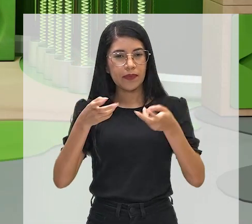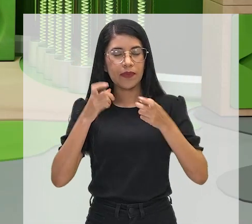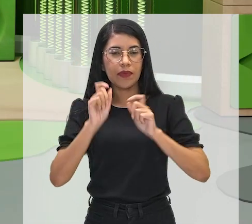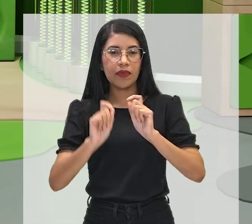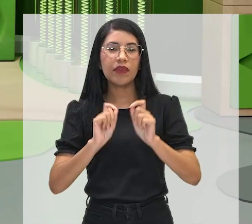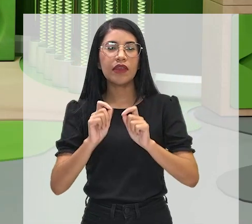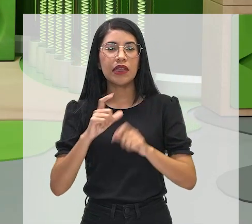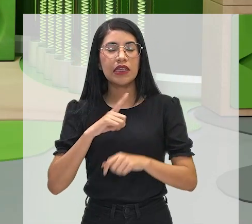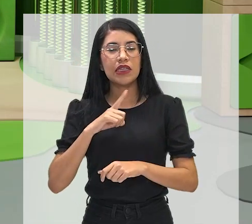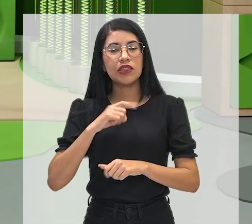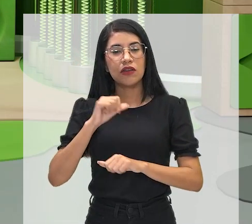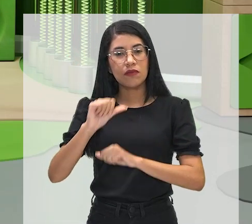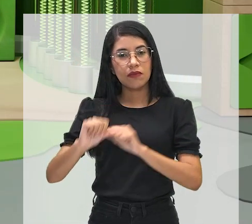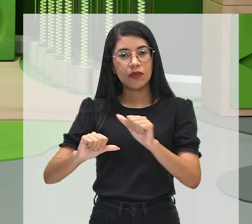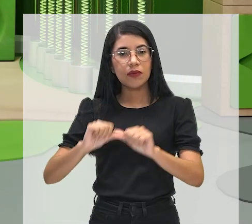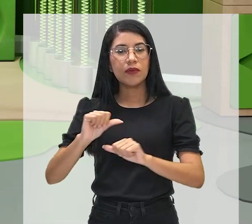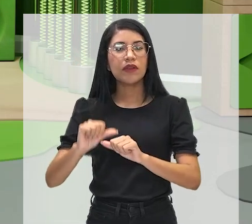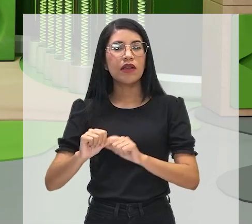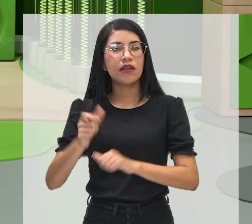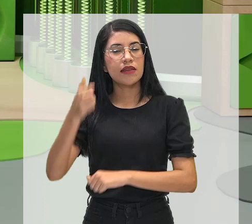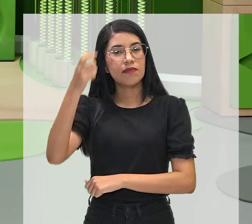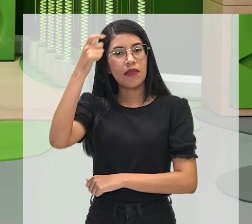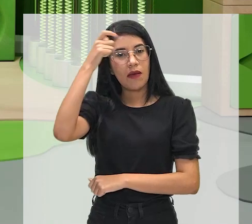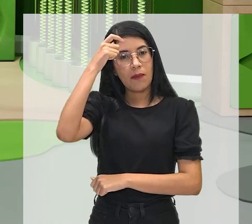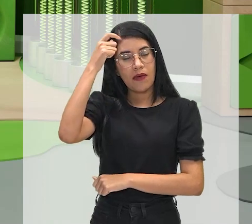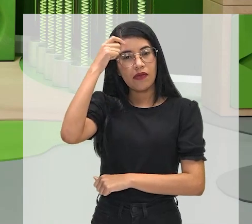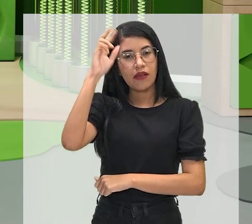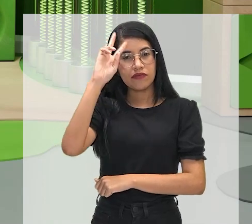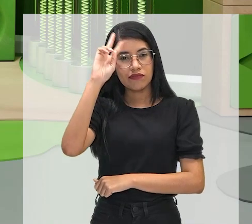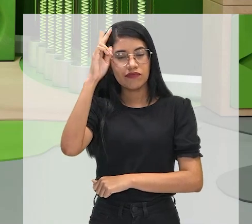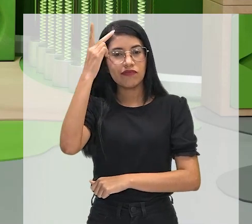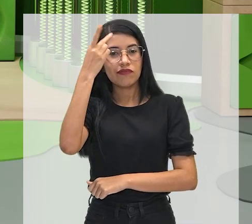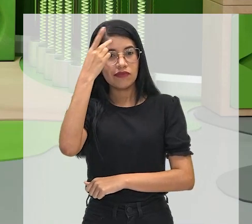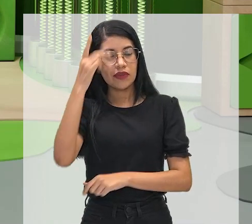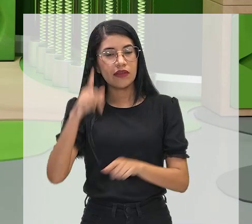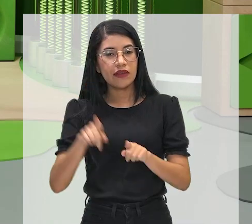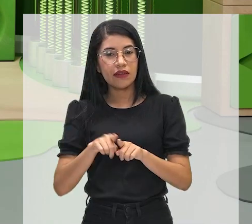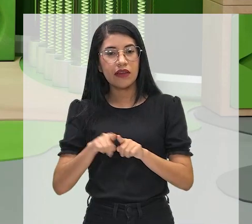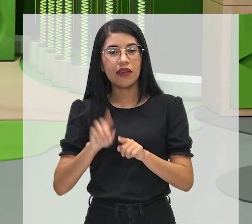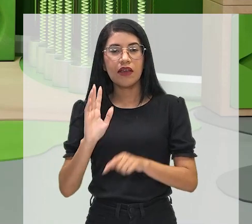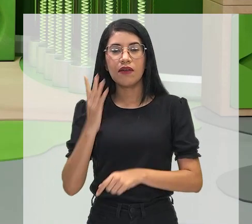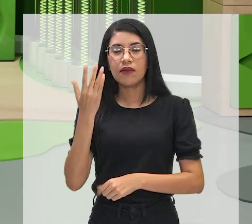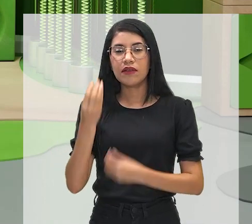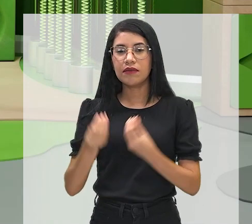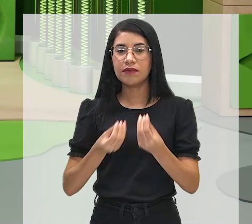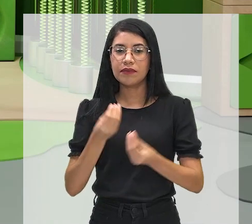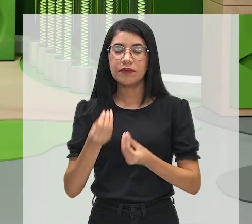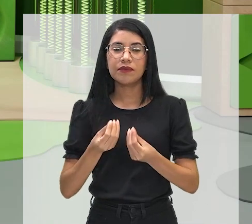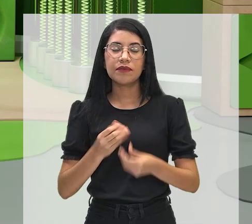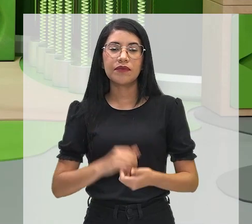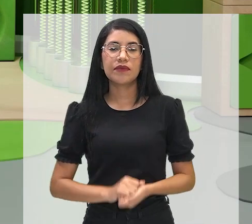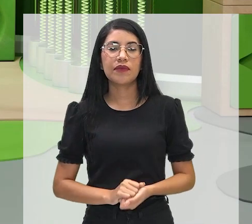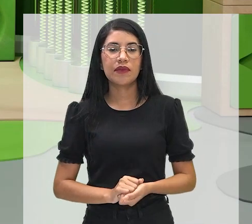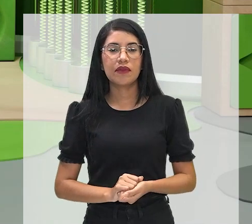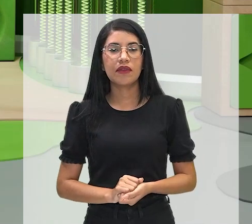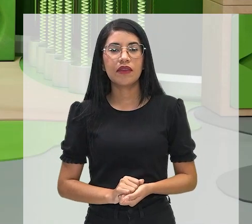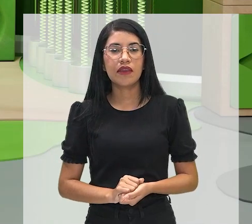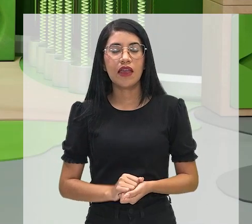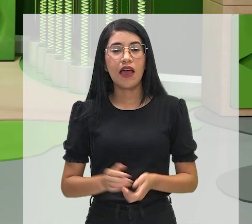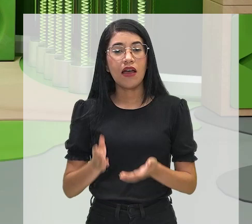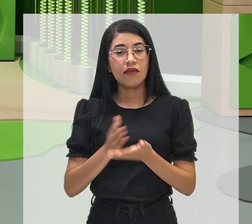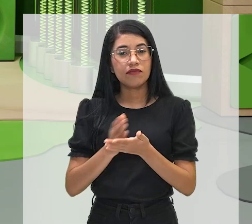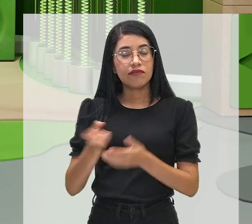existe realmente uma transformação na mentalidade dessas pessoas e ela não acontece de um dia para o outro. Em